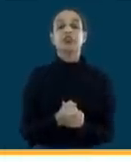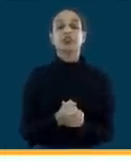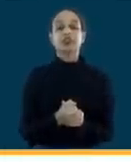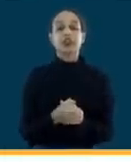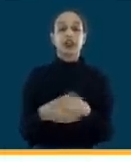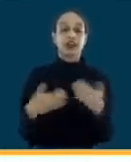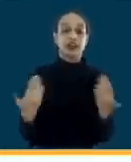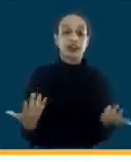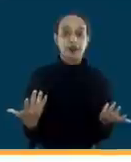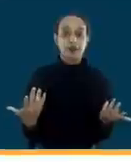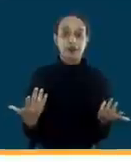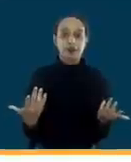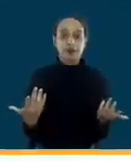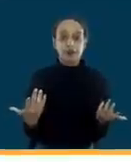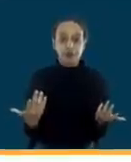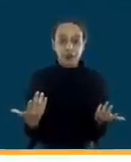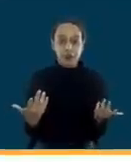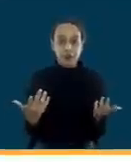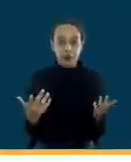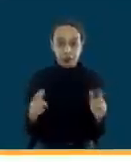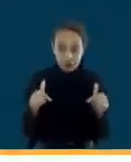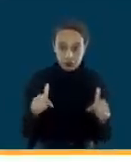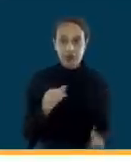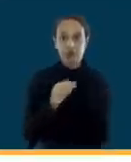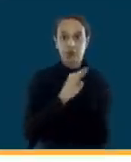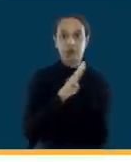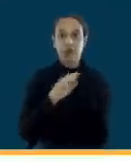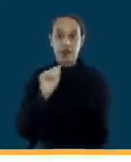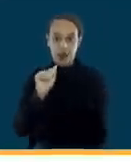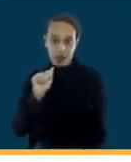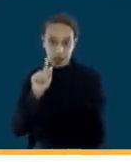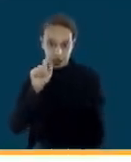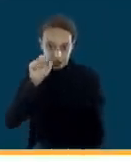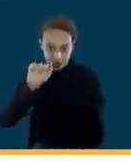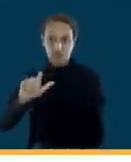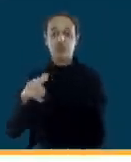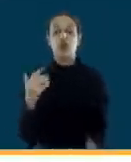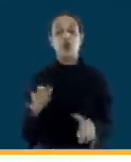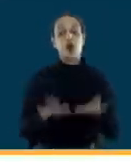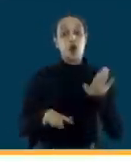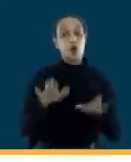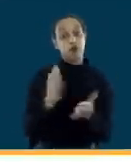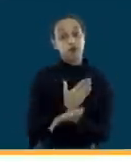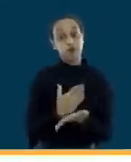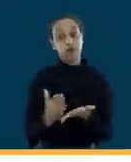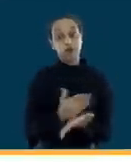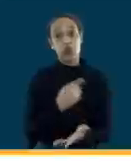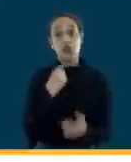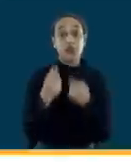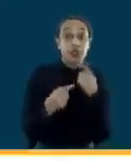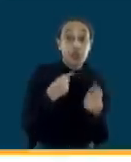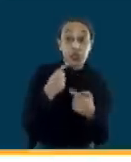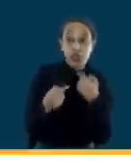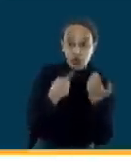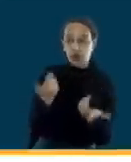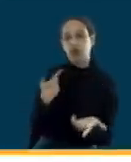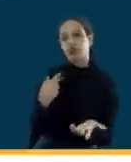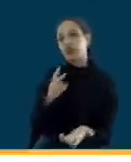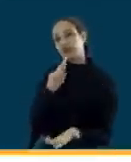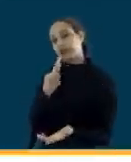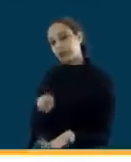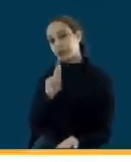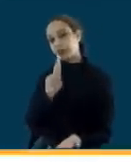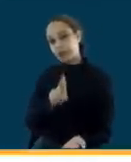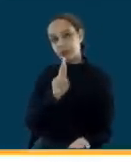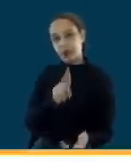para operar a Lei Aldir Blanc por meio do BBAJO. Então, algumas dúvidas vão sendo dirimidas ao longo do processo. Então, já sabemos que quem é que vai operar?